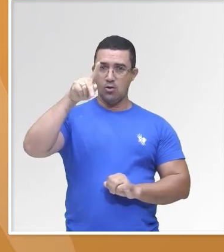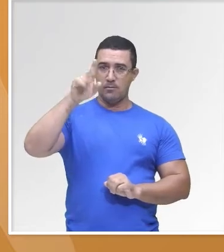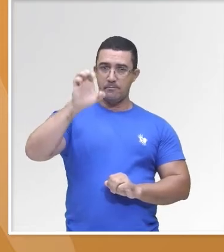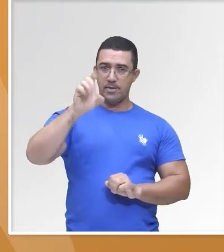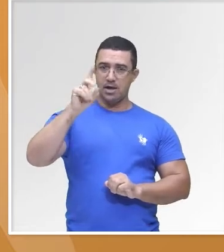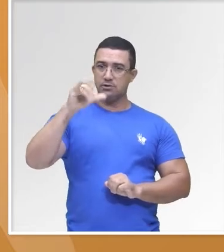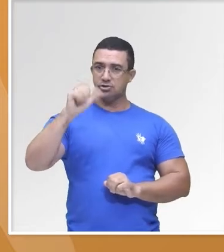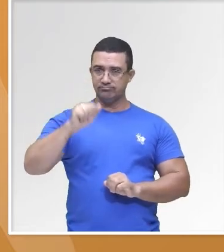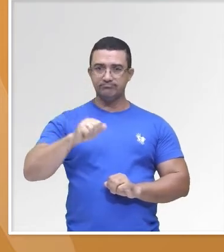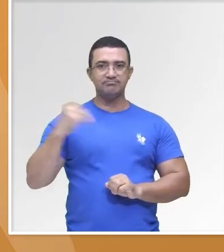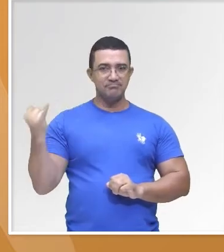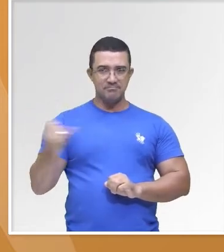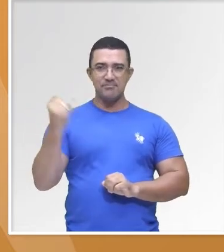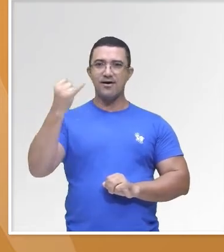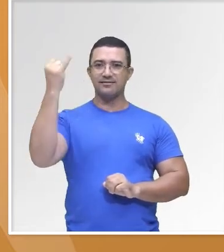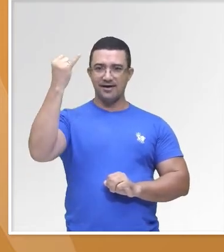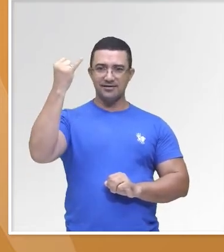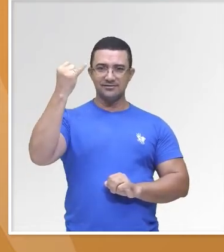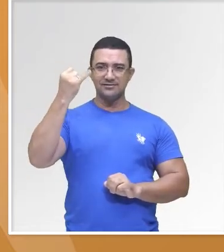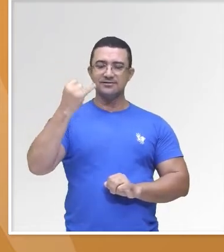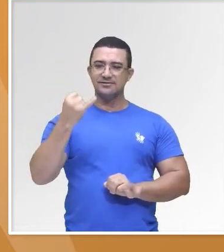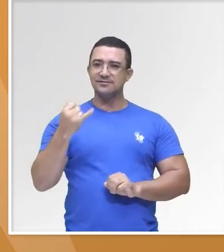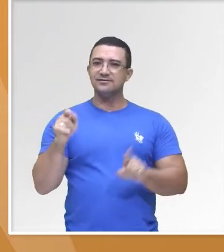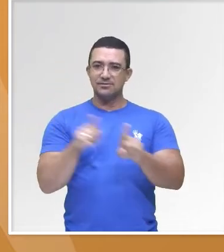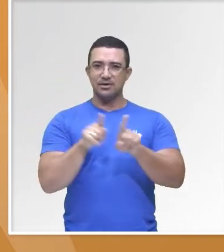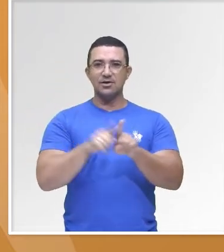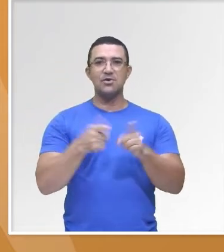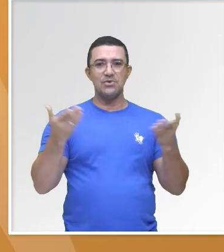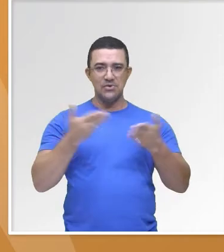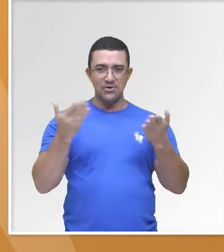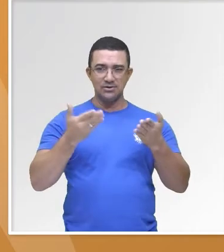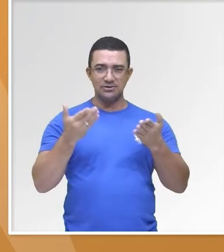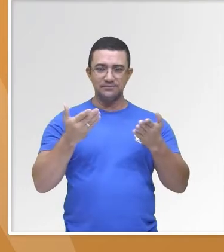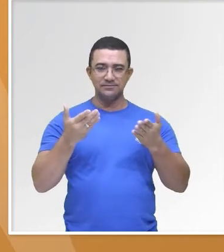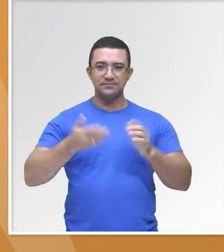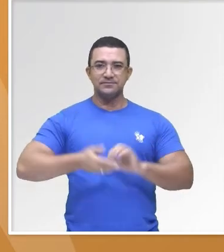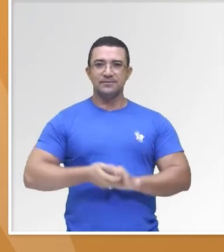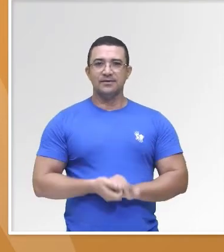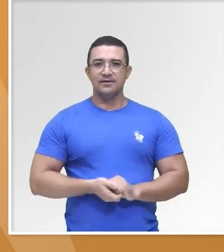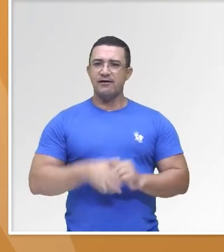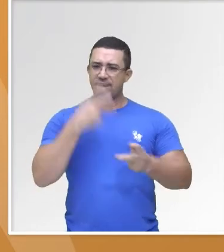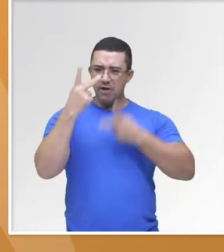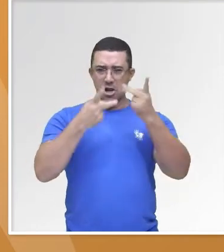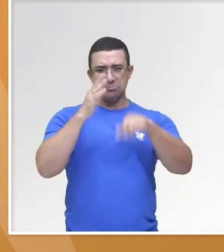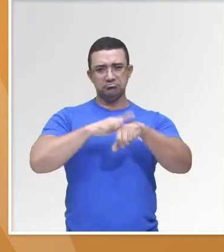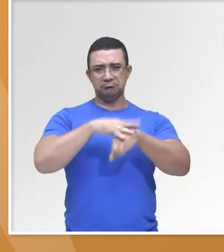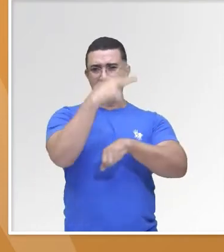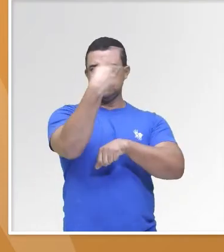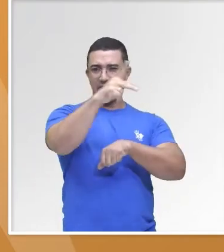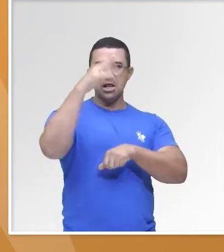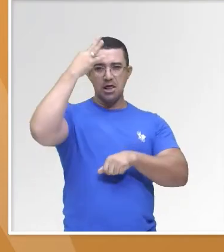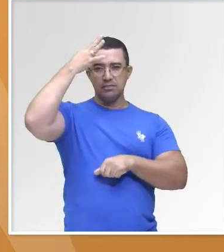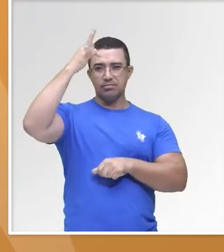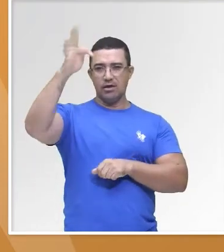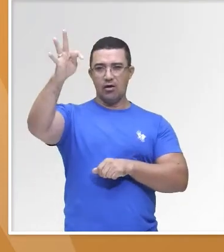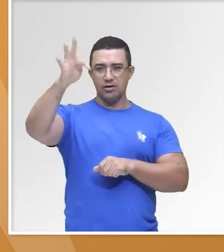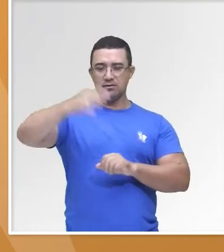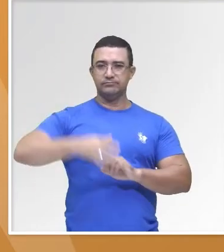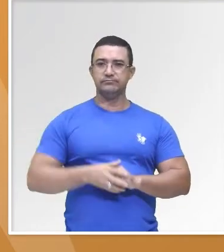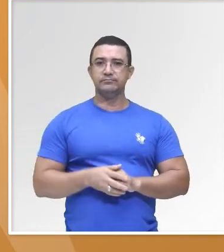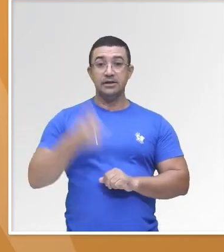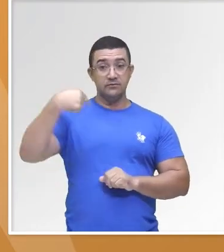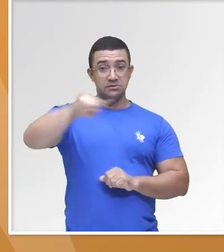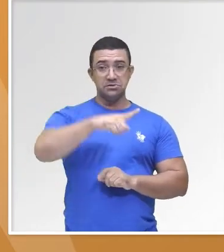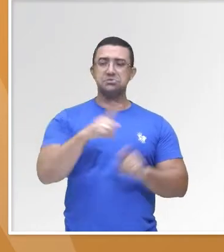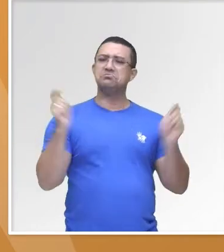fundamentais para nós estarmos, inclusive, aqui hoje, falando, ó, errei de novo, falando sobre eles, não é verdade? Então, como vocês podem